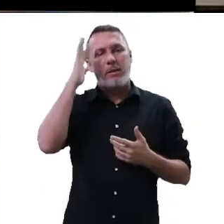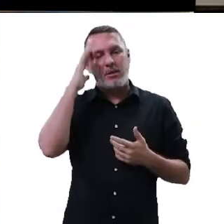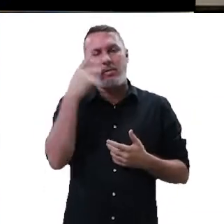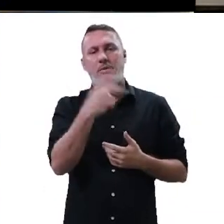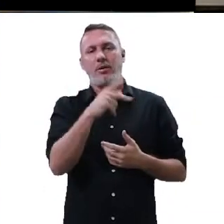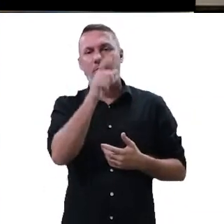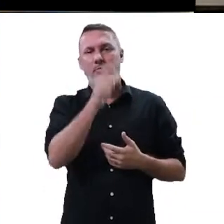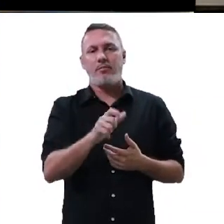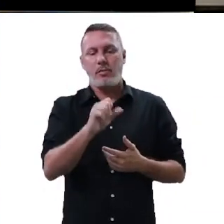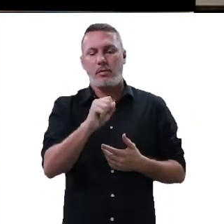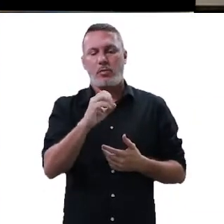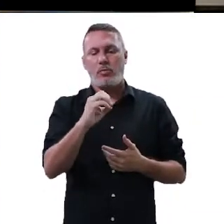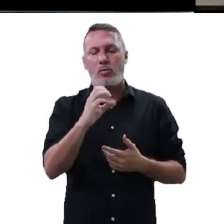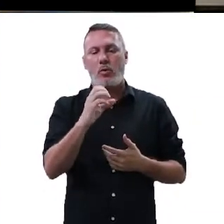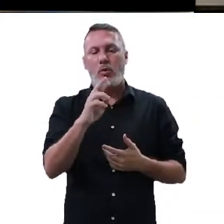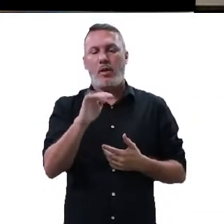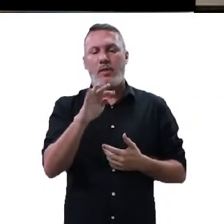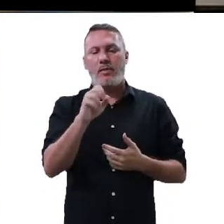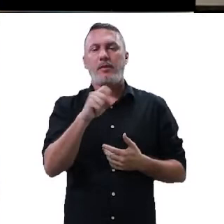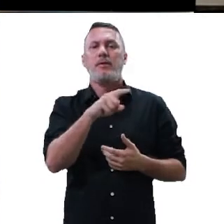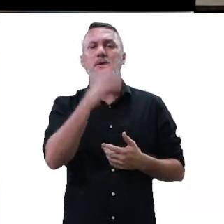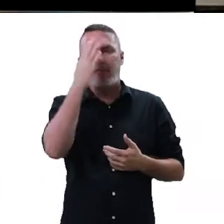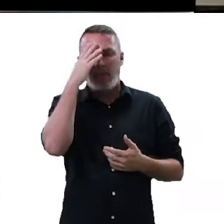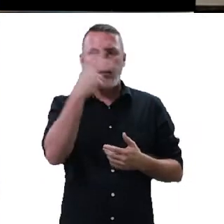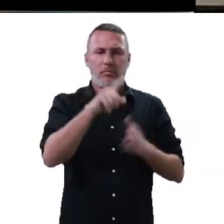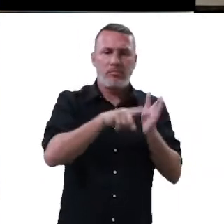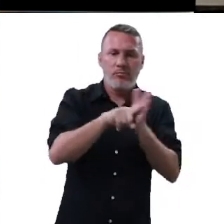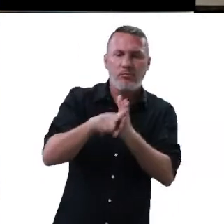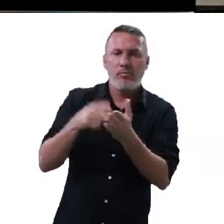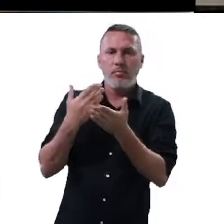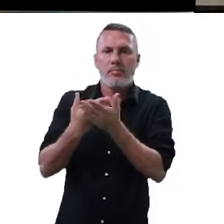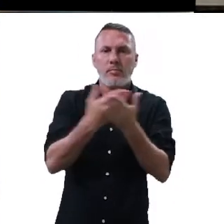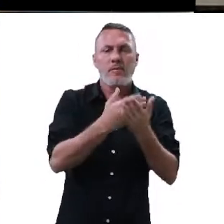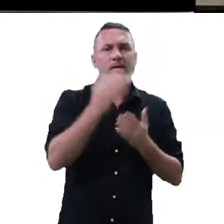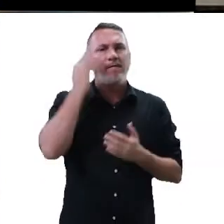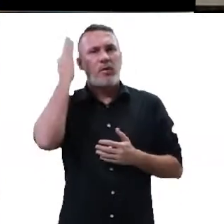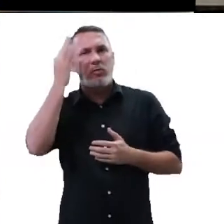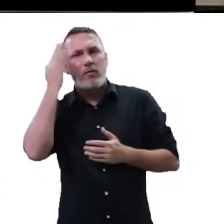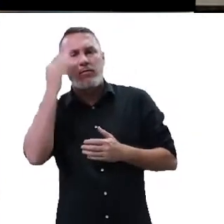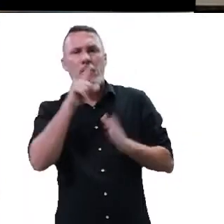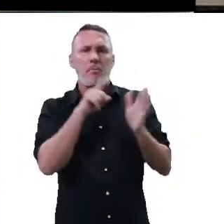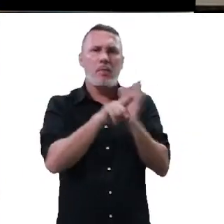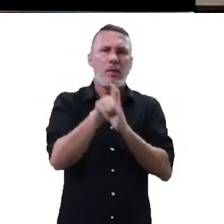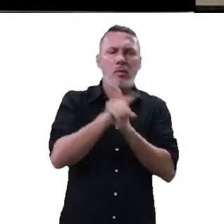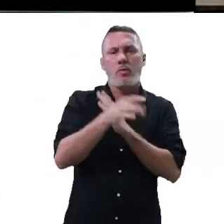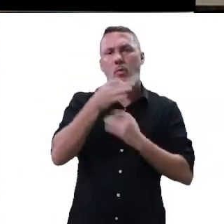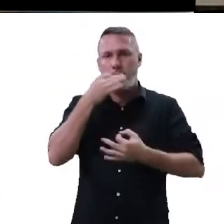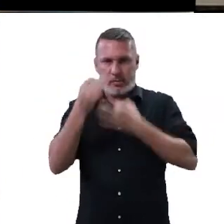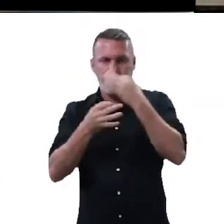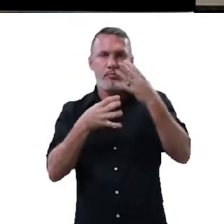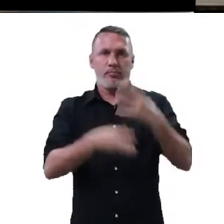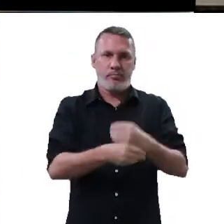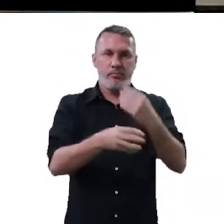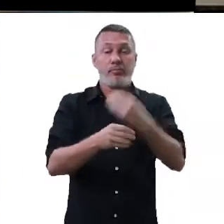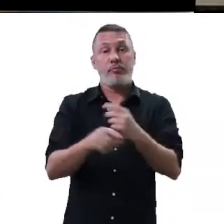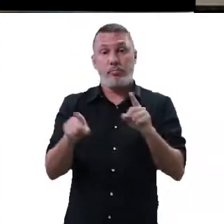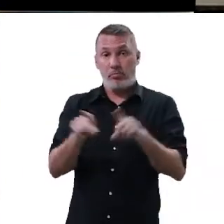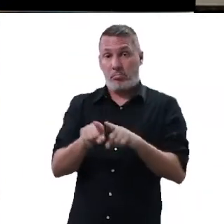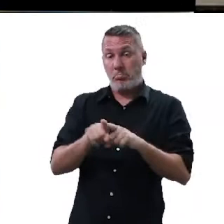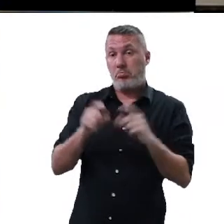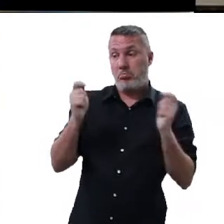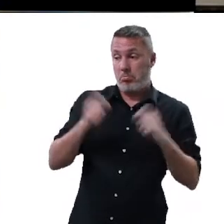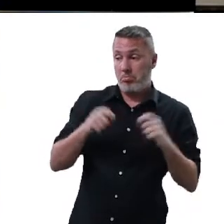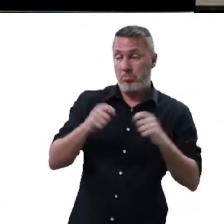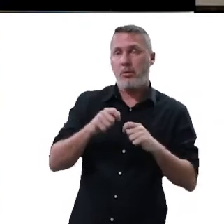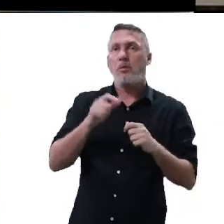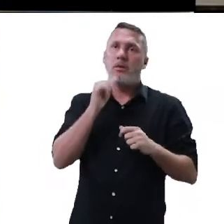pensamento de Sócrates, para a gente entender toda a sua filosofia, os seus questionamentos, né? E essa